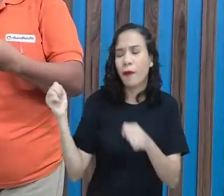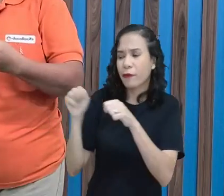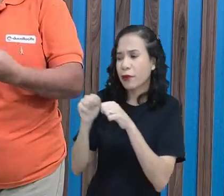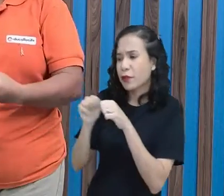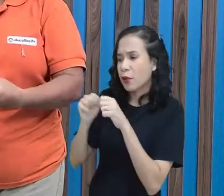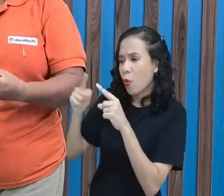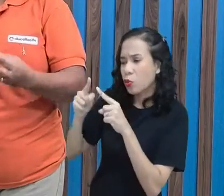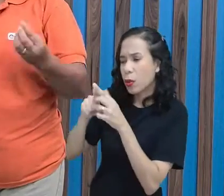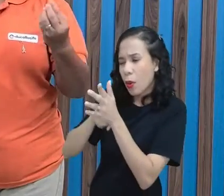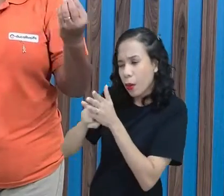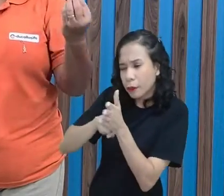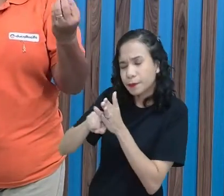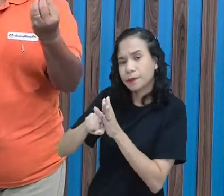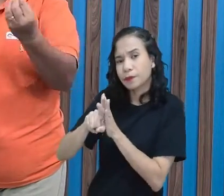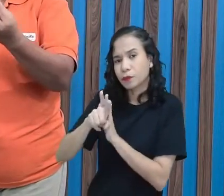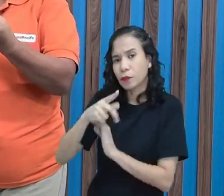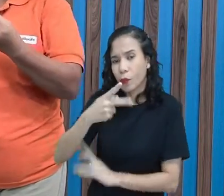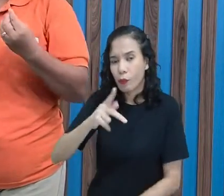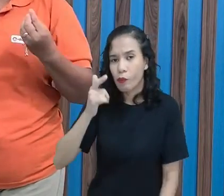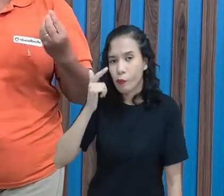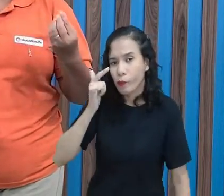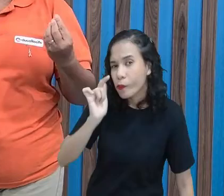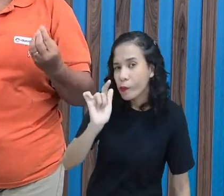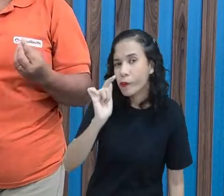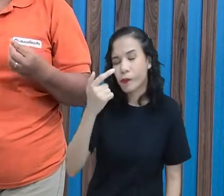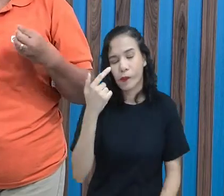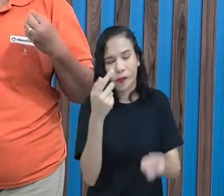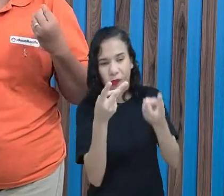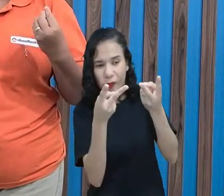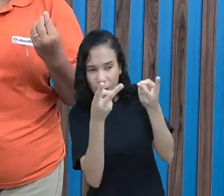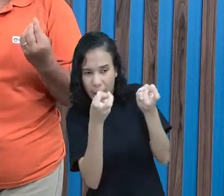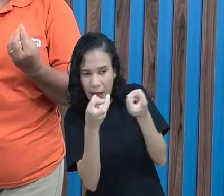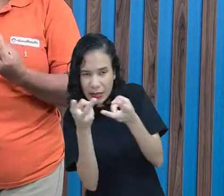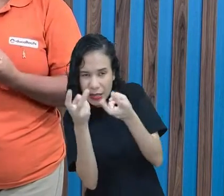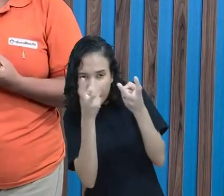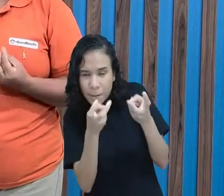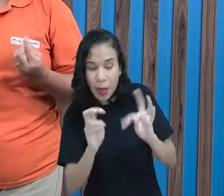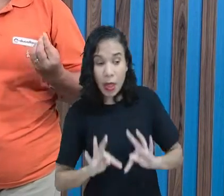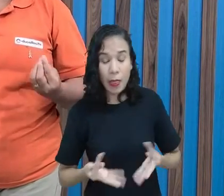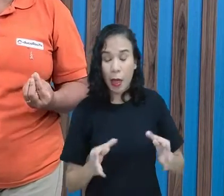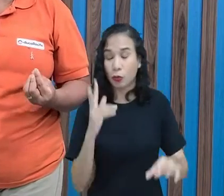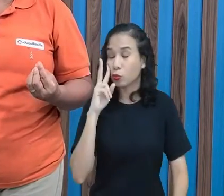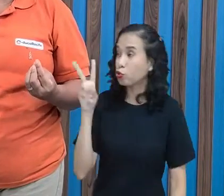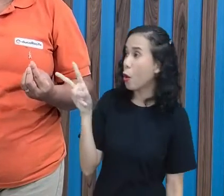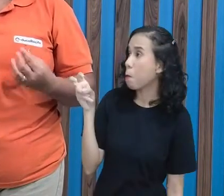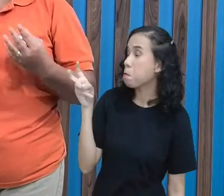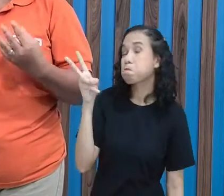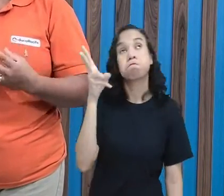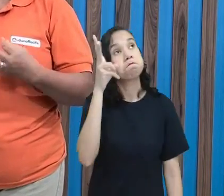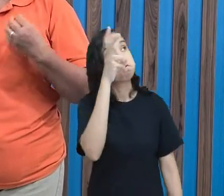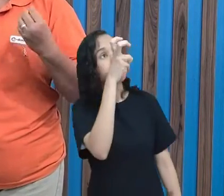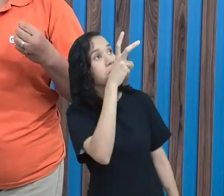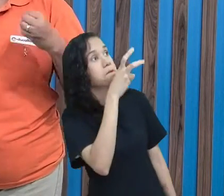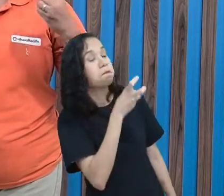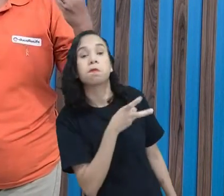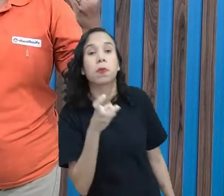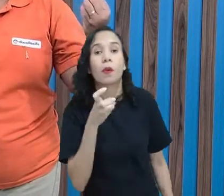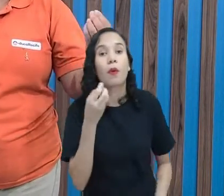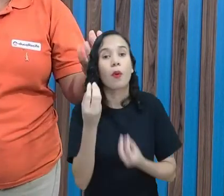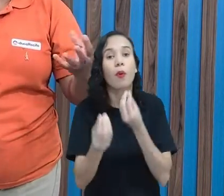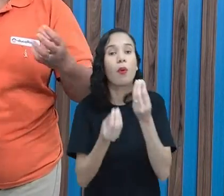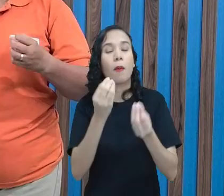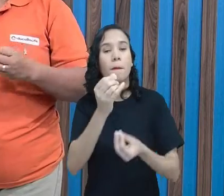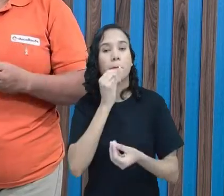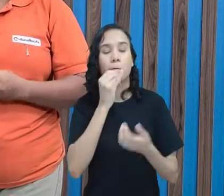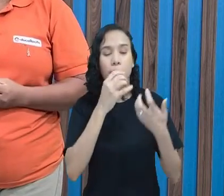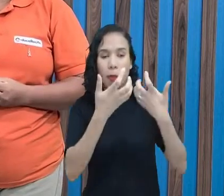algum tipo de exame, será que vocês conseguem perceber essa tecnologia ao seu redor? Na maneira, por exemplo, do